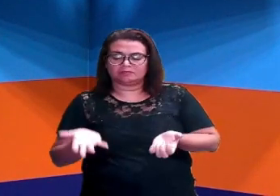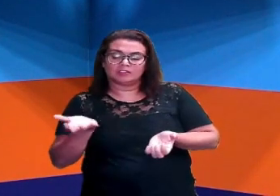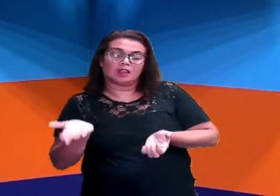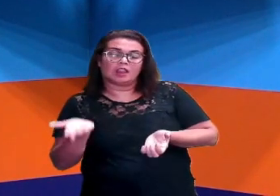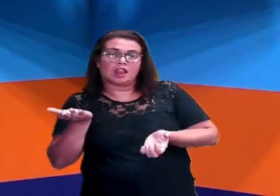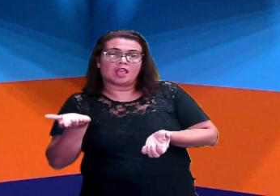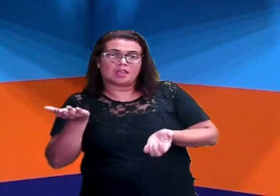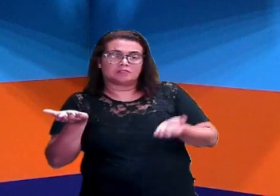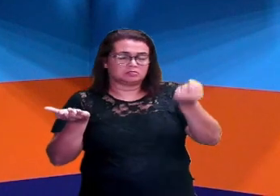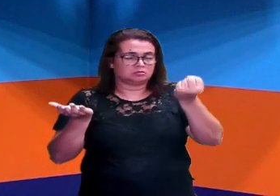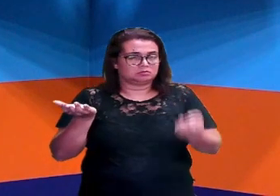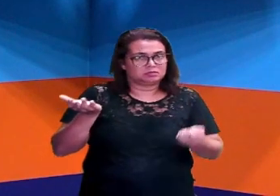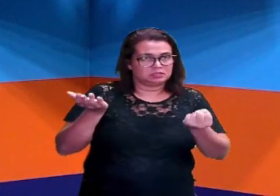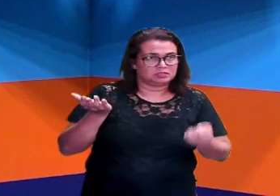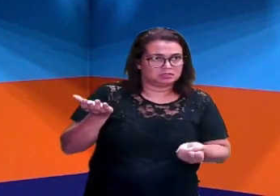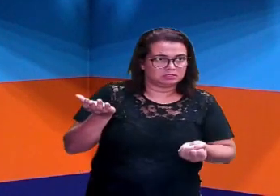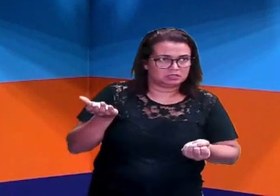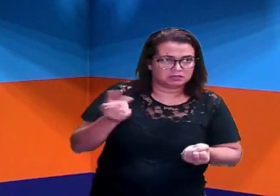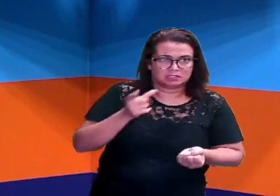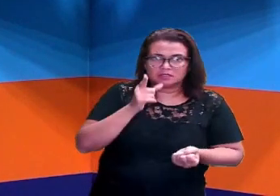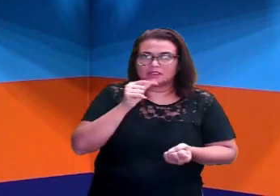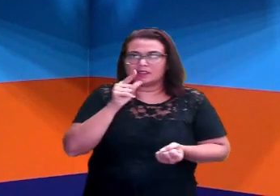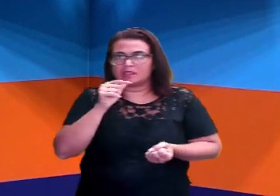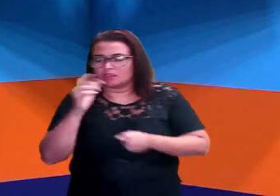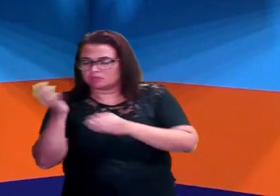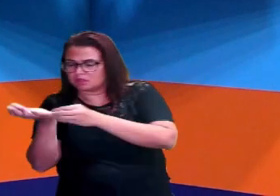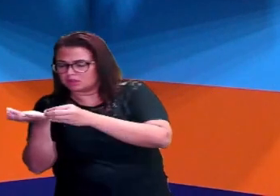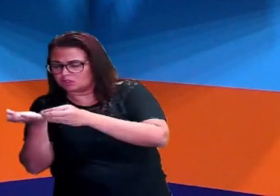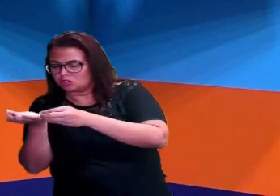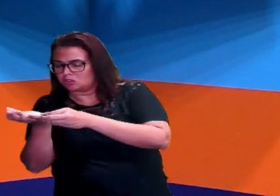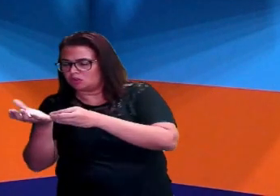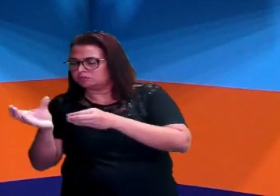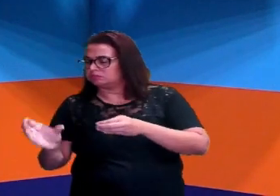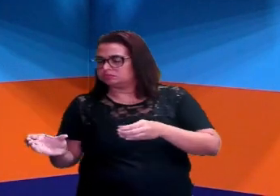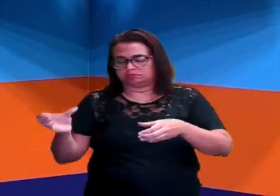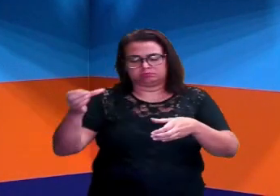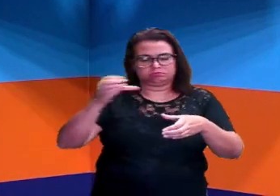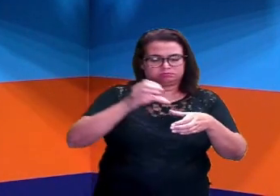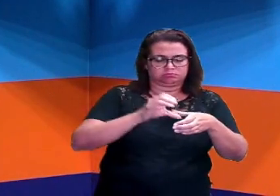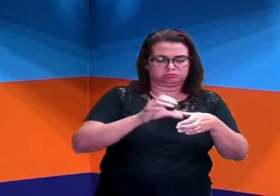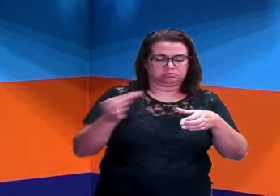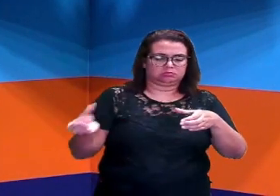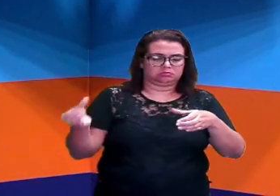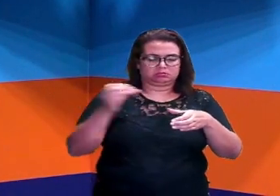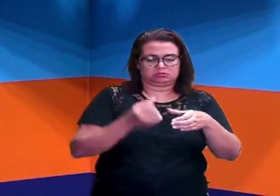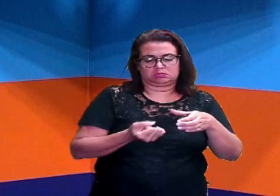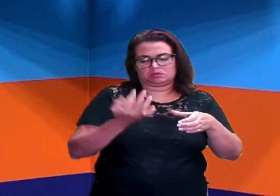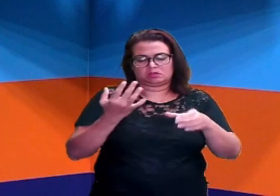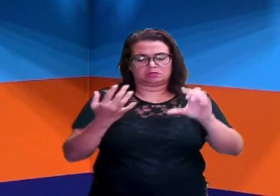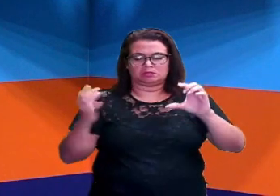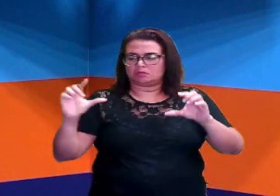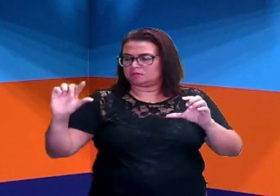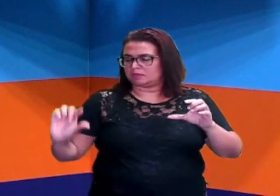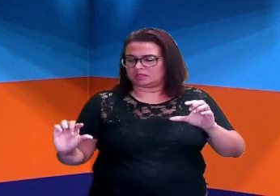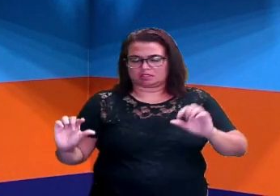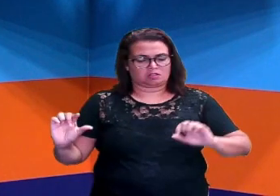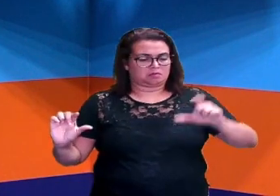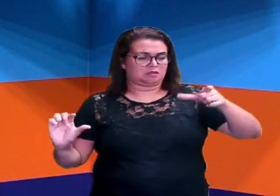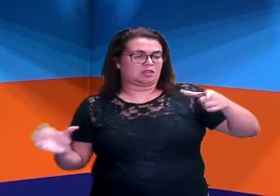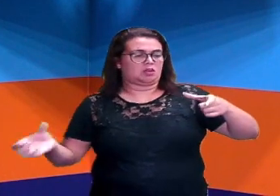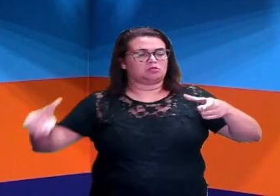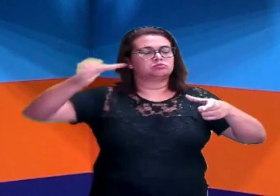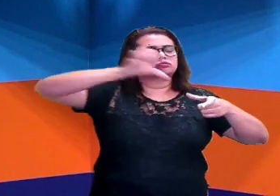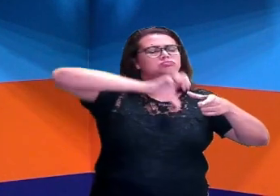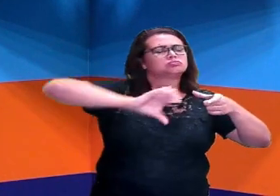mais pesado, quantos copos de água vai caber no outro, né? Então, copos menores com copos maiores, então fazer